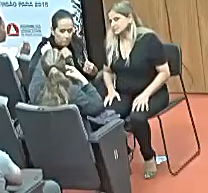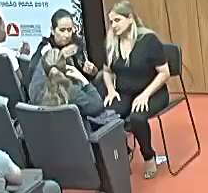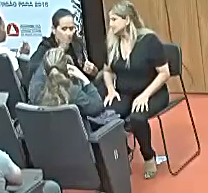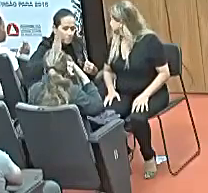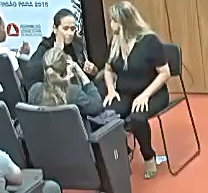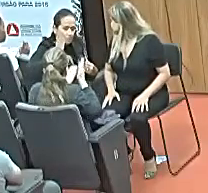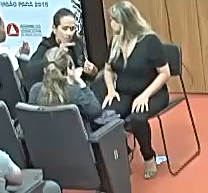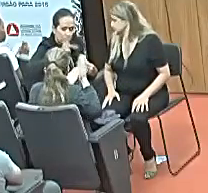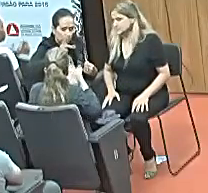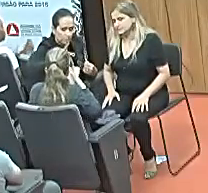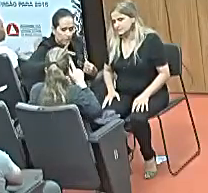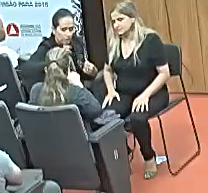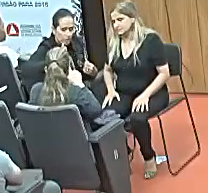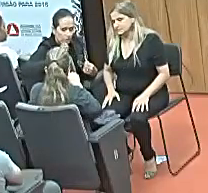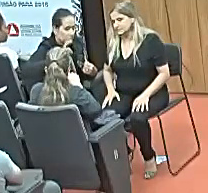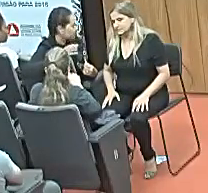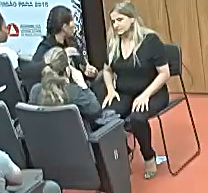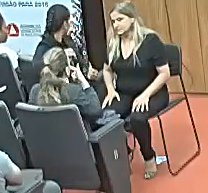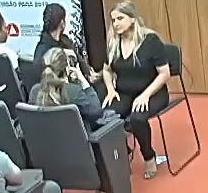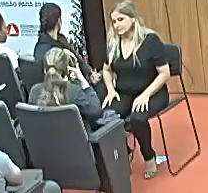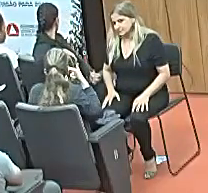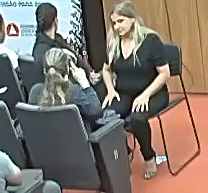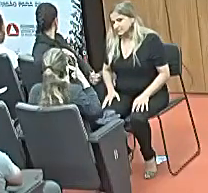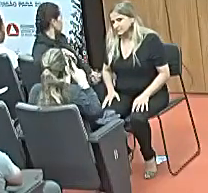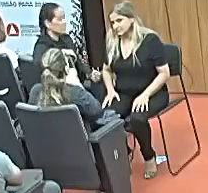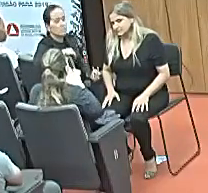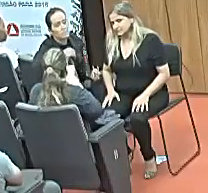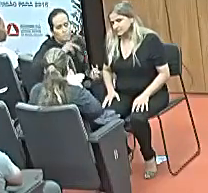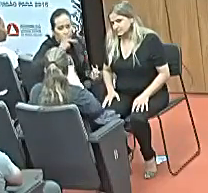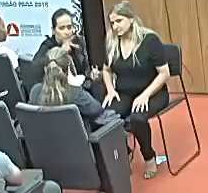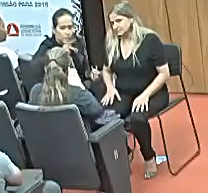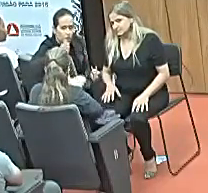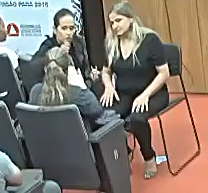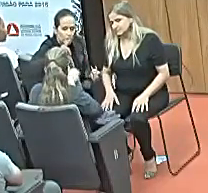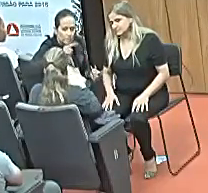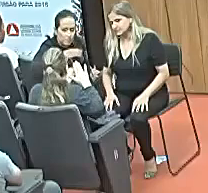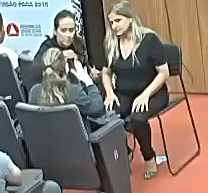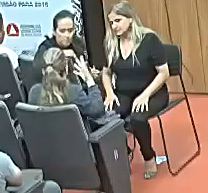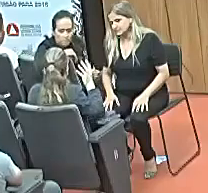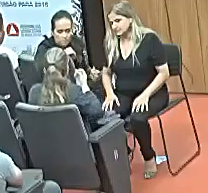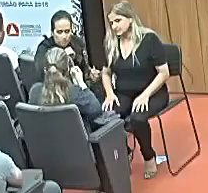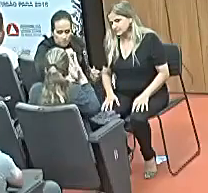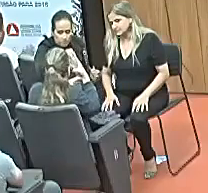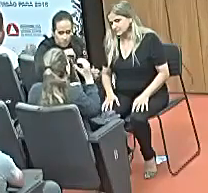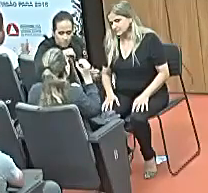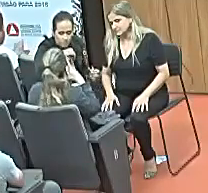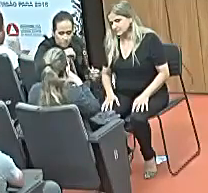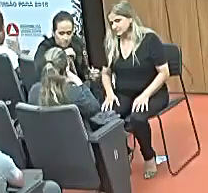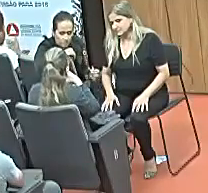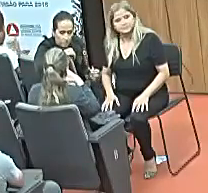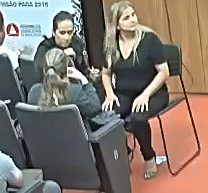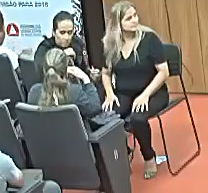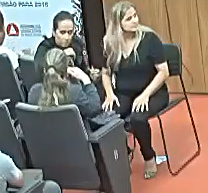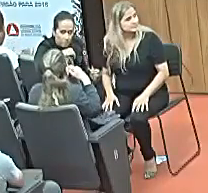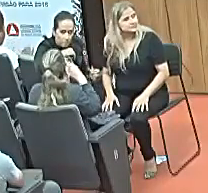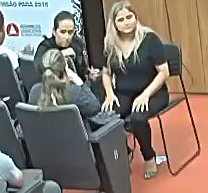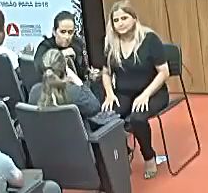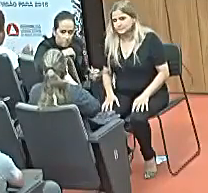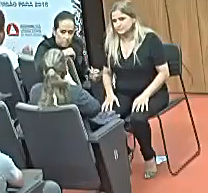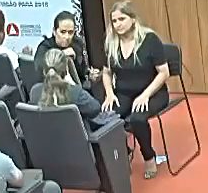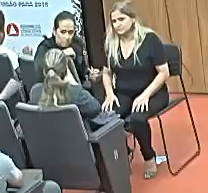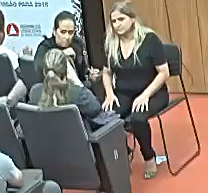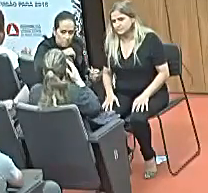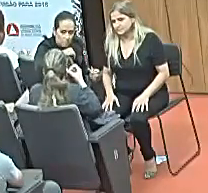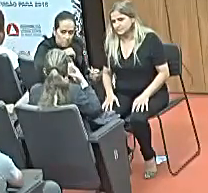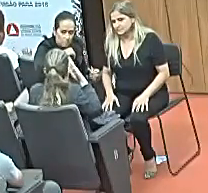de minas então a minha reivindicação acrescentando a fala do relator é que esta